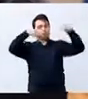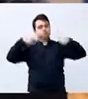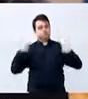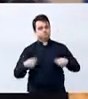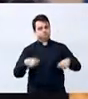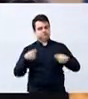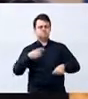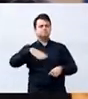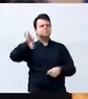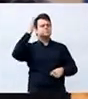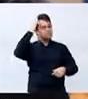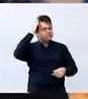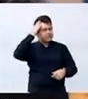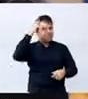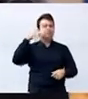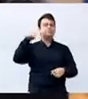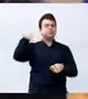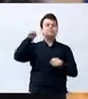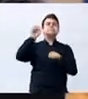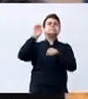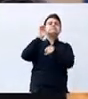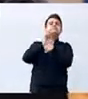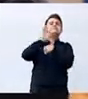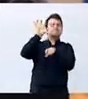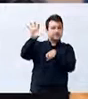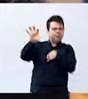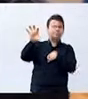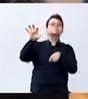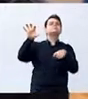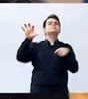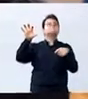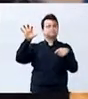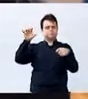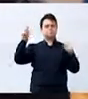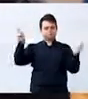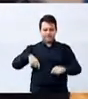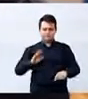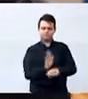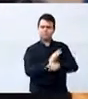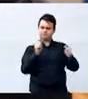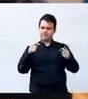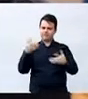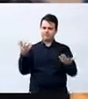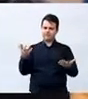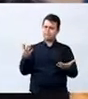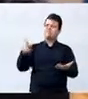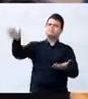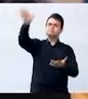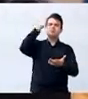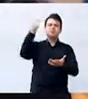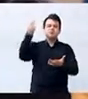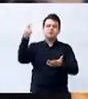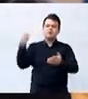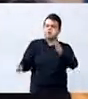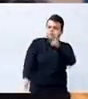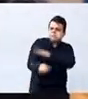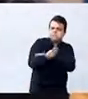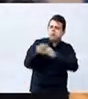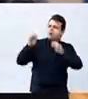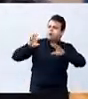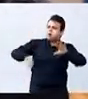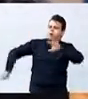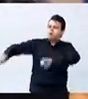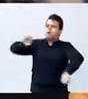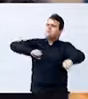E a gente sabe que o Estado tem condição, né? É só parar com essas falcatruas, essas corrupção aí, que dinheiro